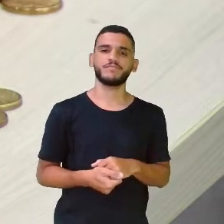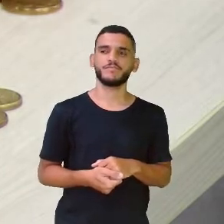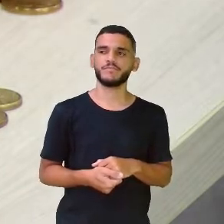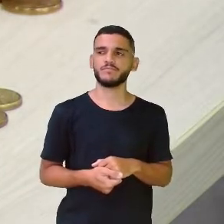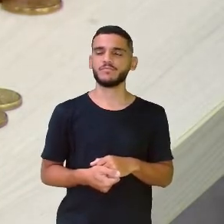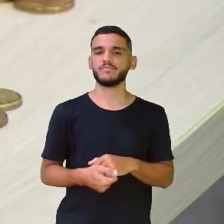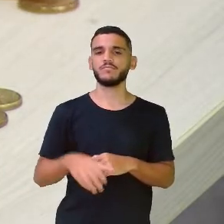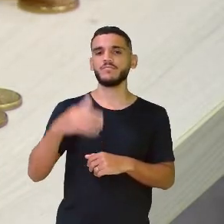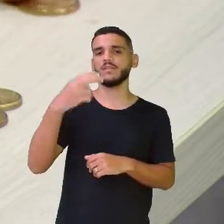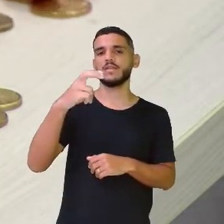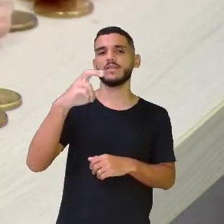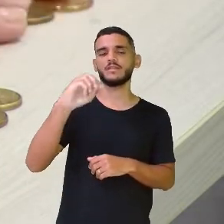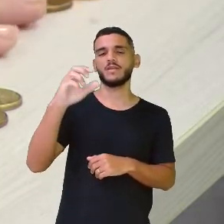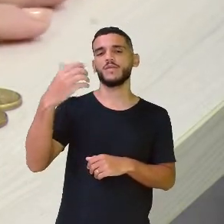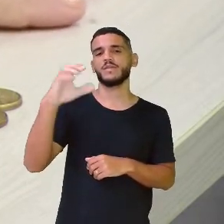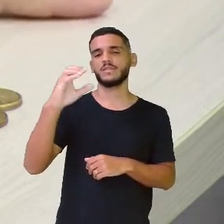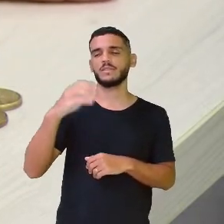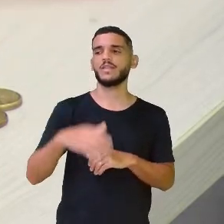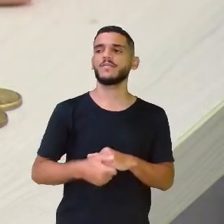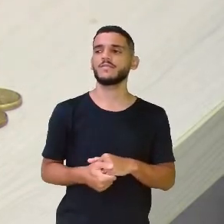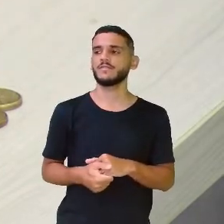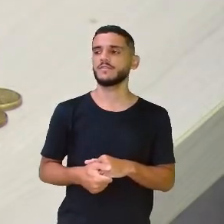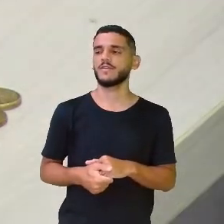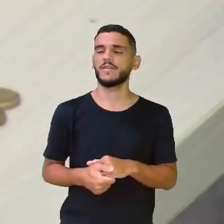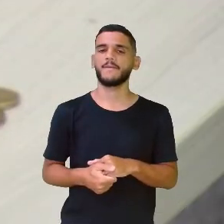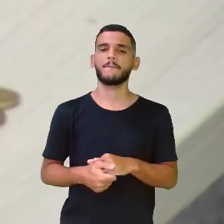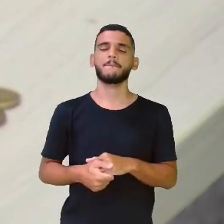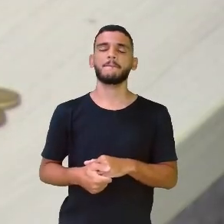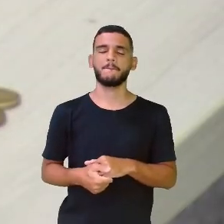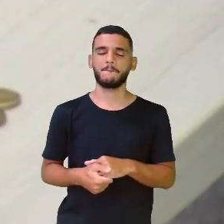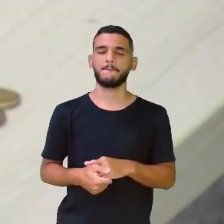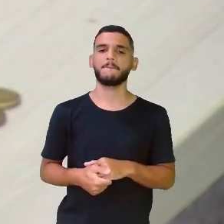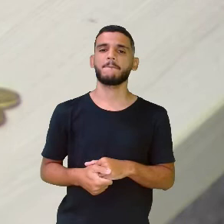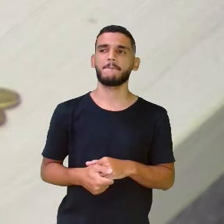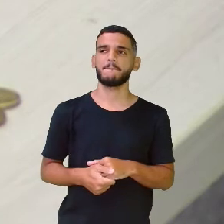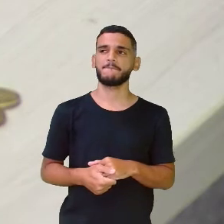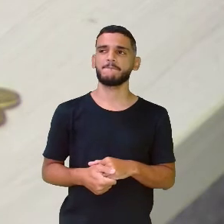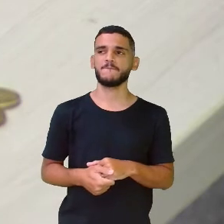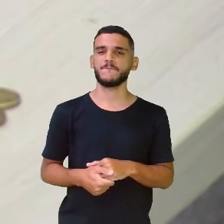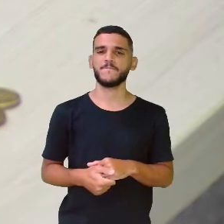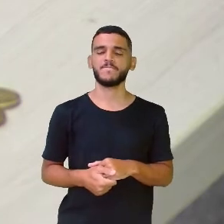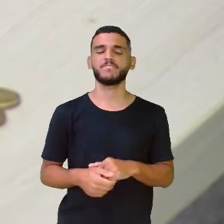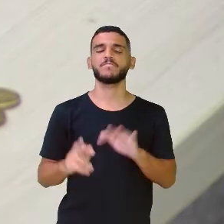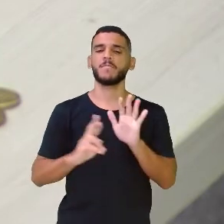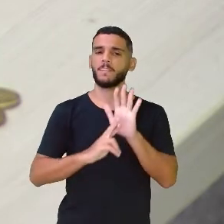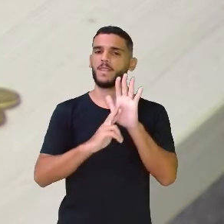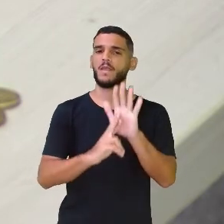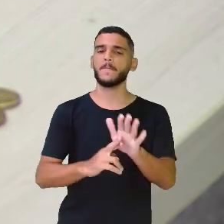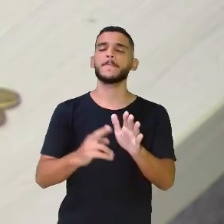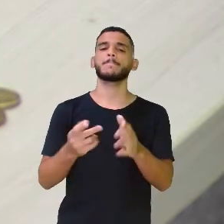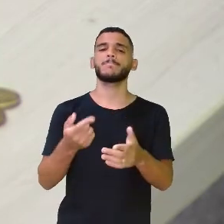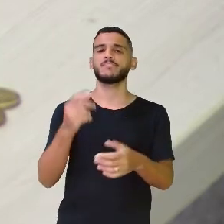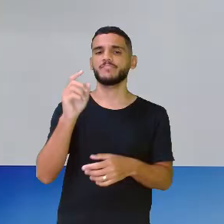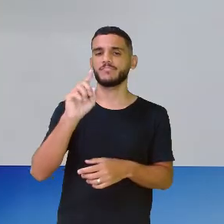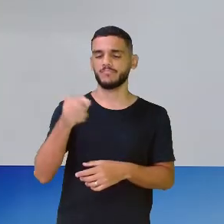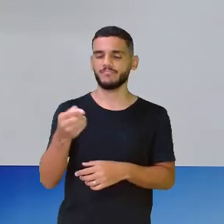50. Olha a outra metade, 50 também. Numa representação